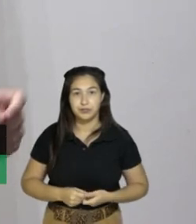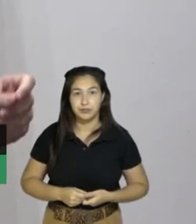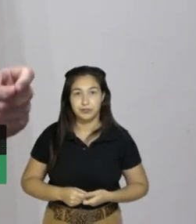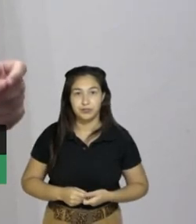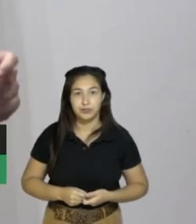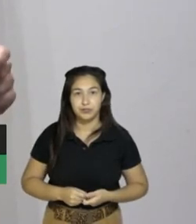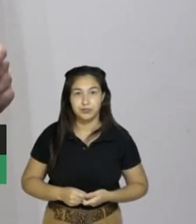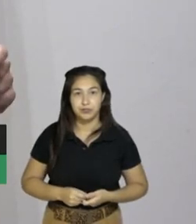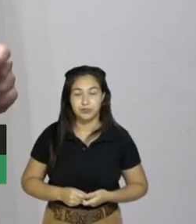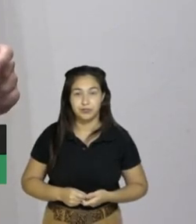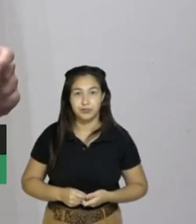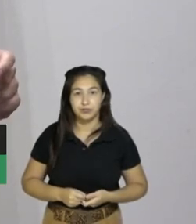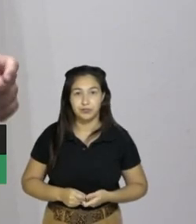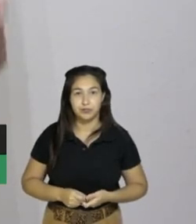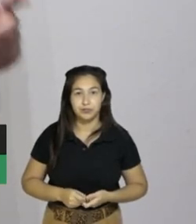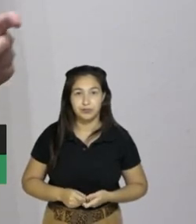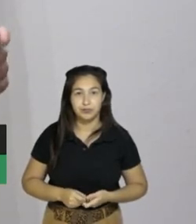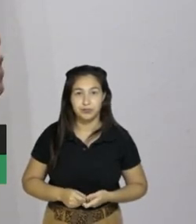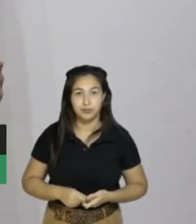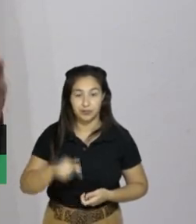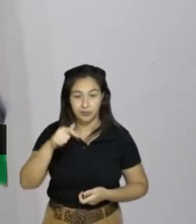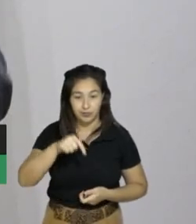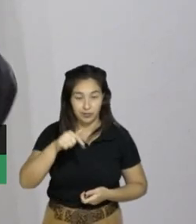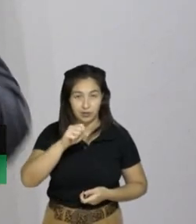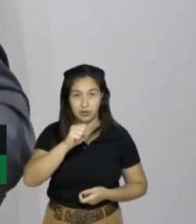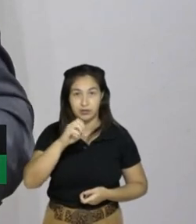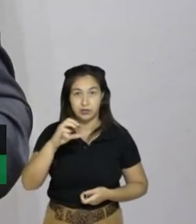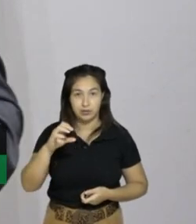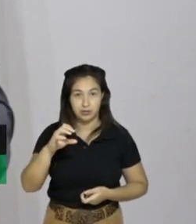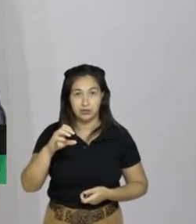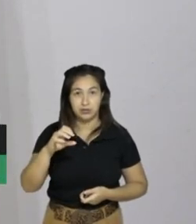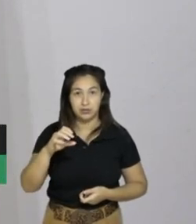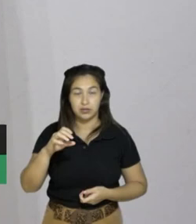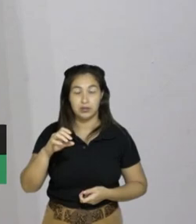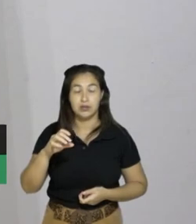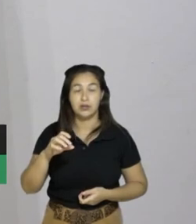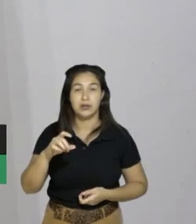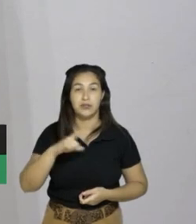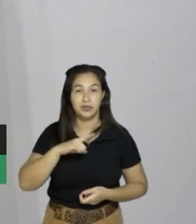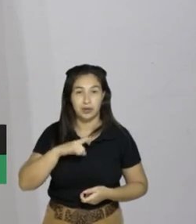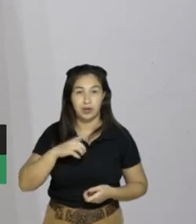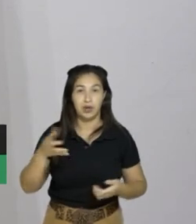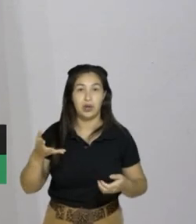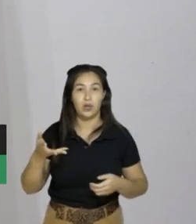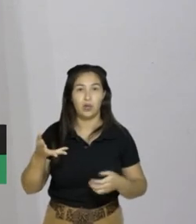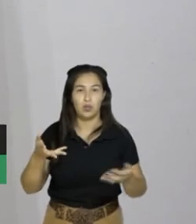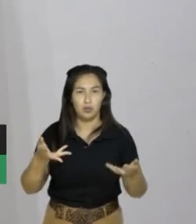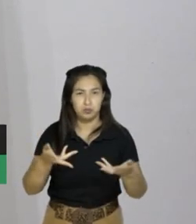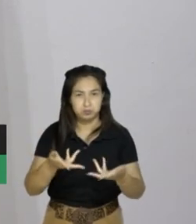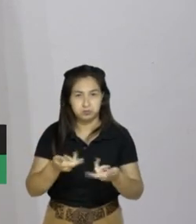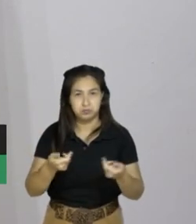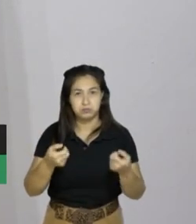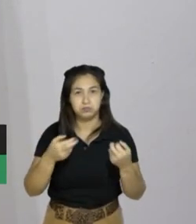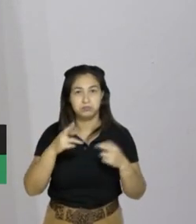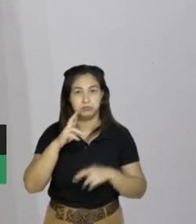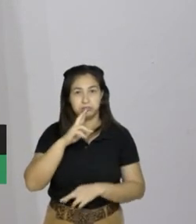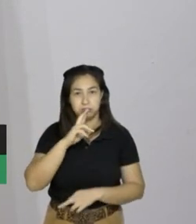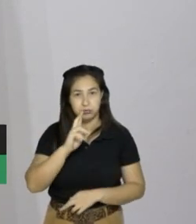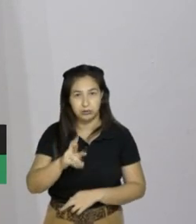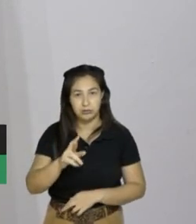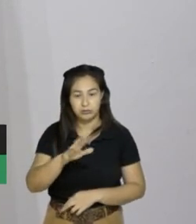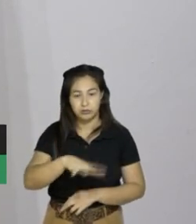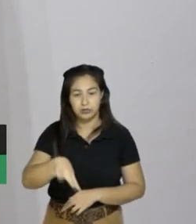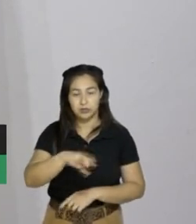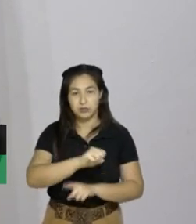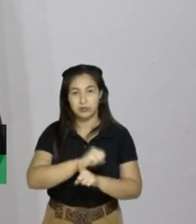mais 60 segundos e aqui em Santa Catarina inconteste a qualidade e o resultado do que tem sido ofertado no modelo